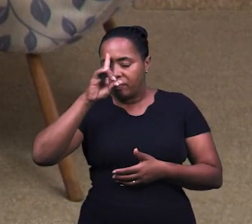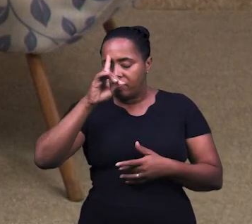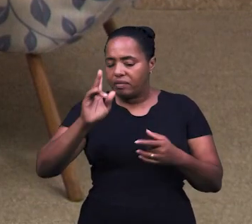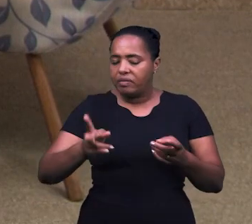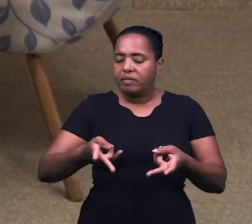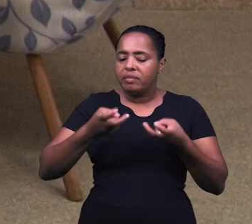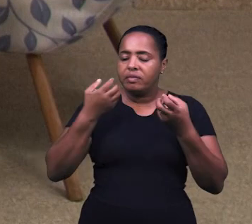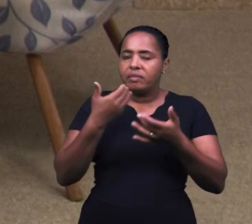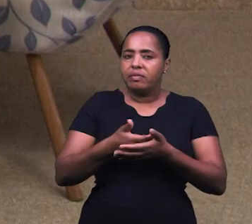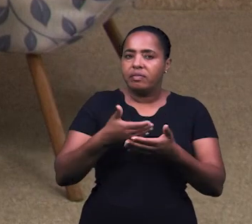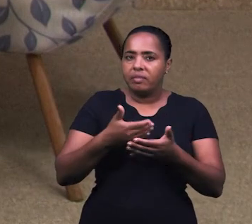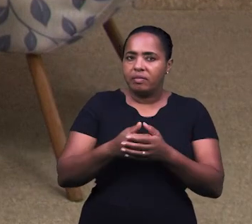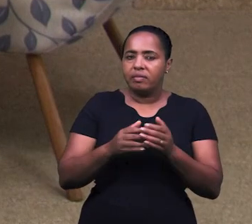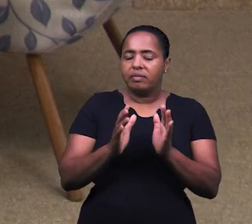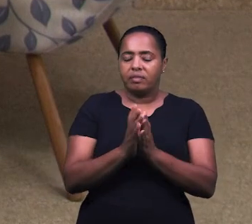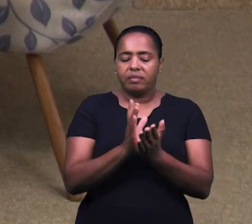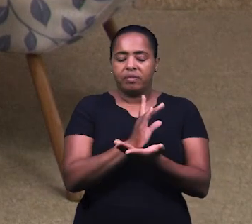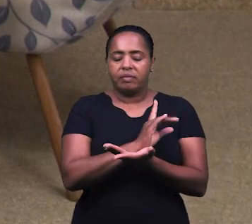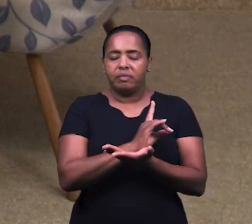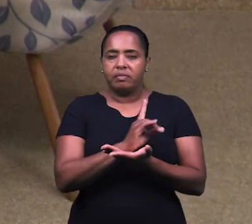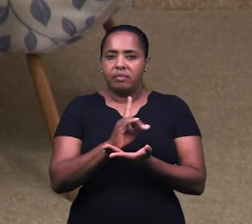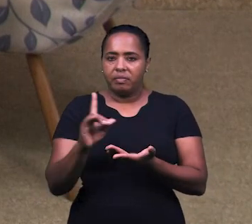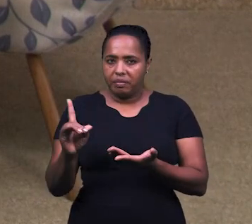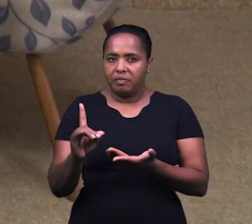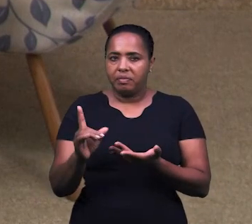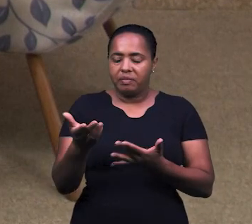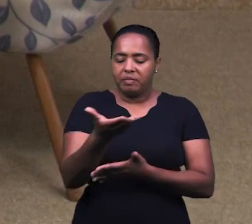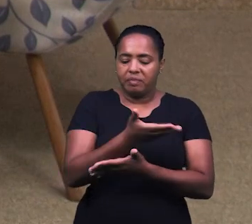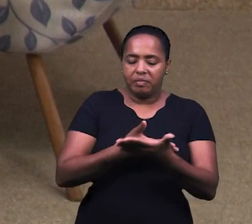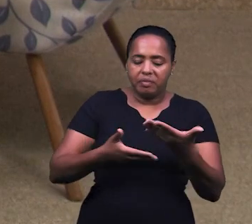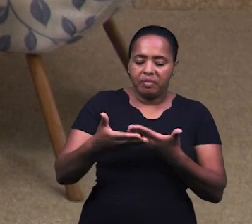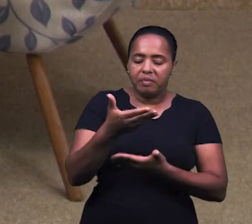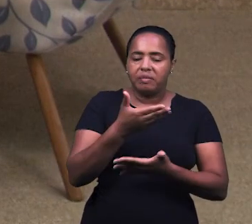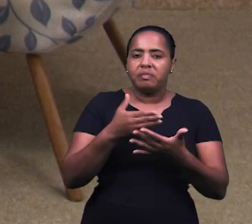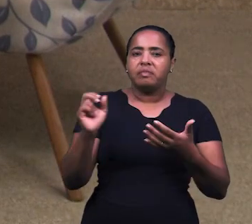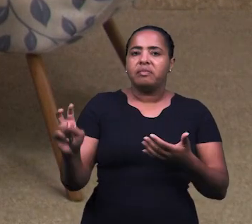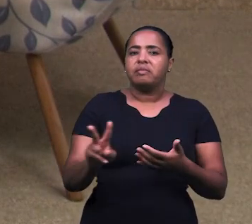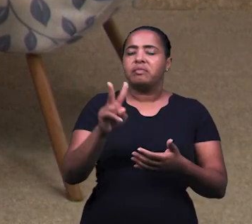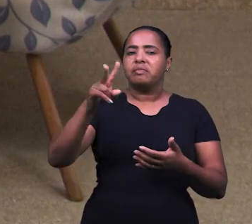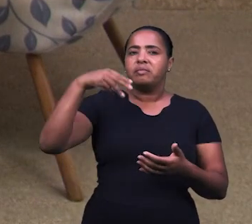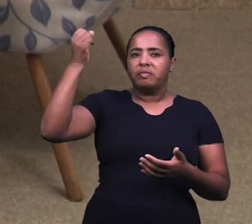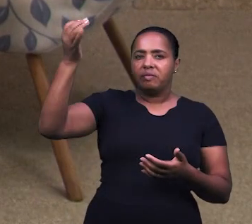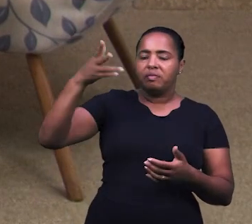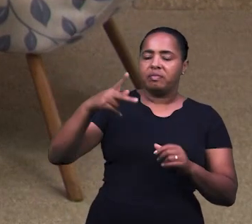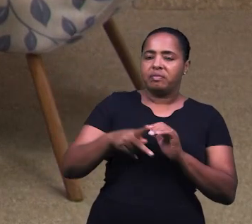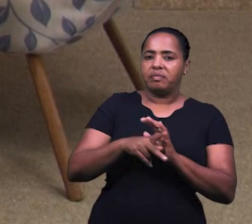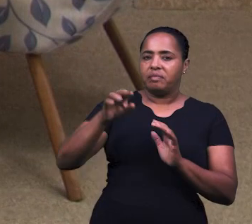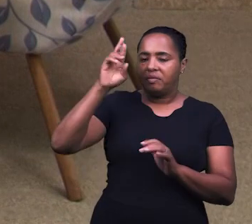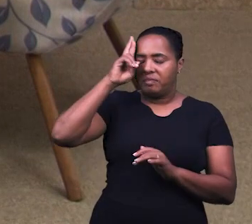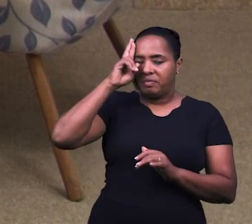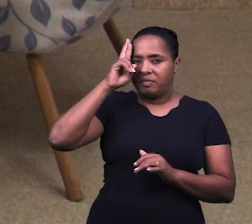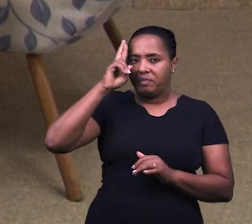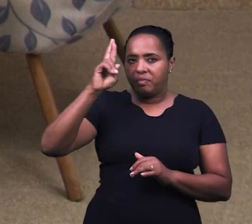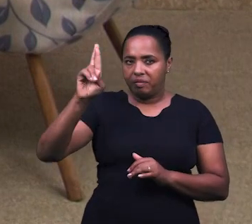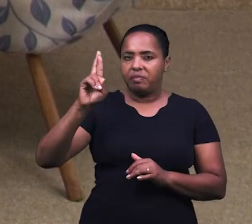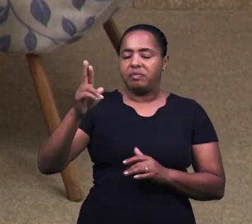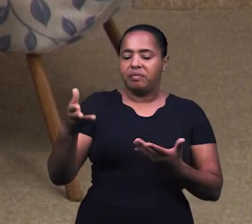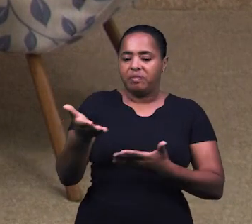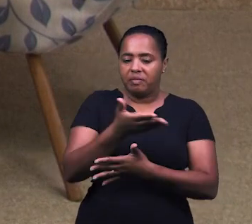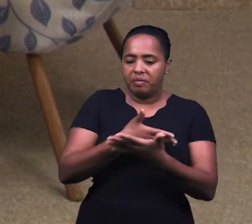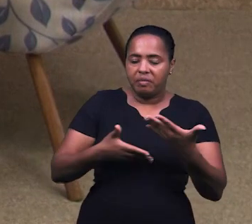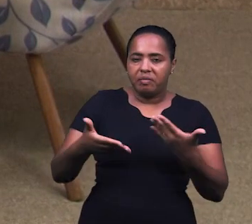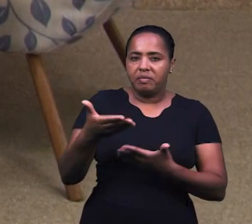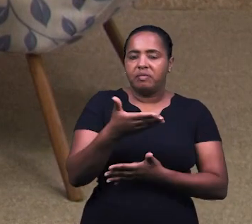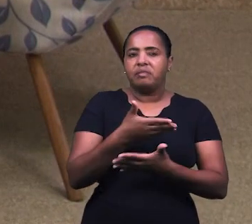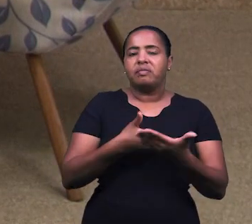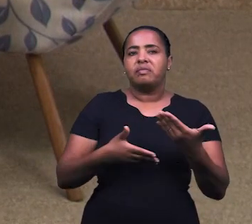podemos ver que os irmãos têm estudado a palavra do Senhor, e cada participação podemos ver a riqueza que é a revelação do Senhor, nas participações dos